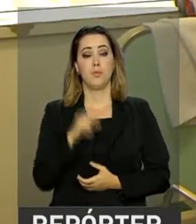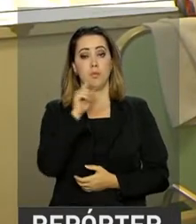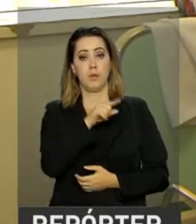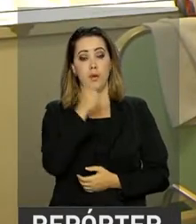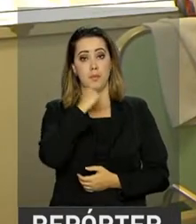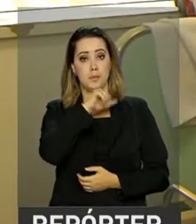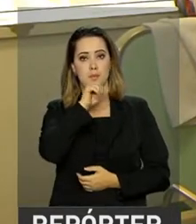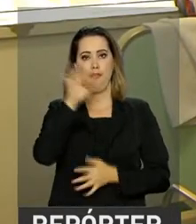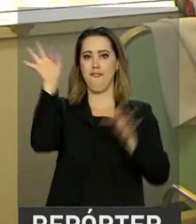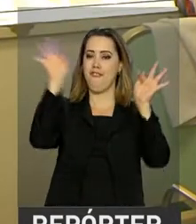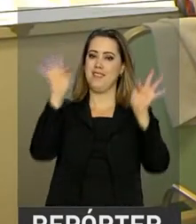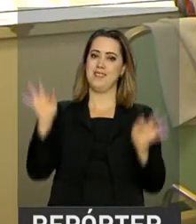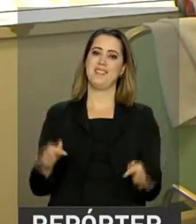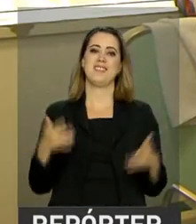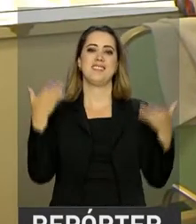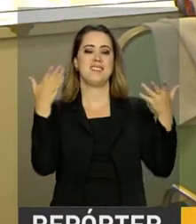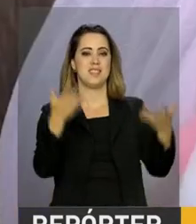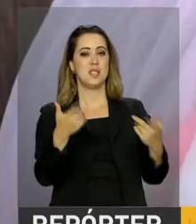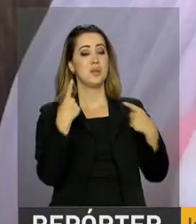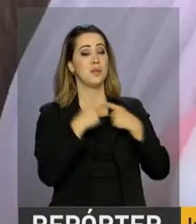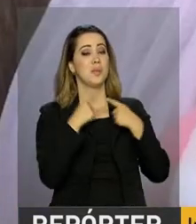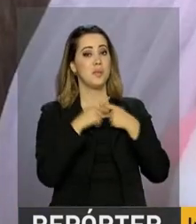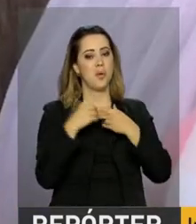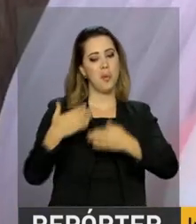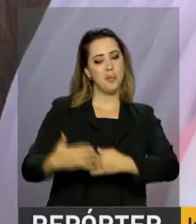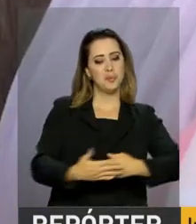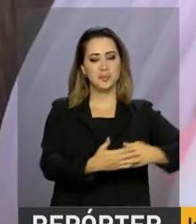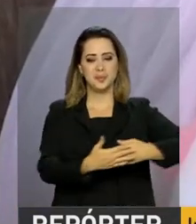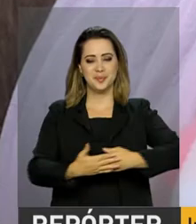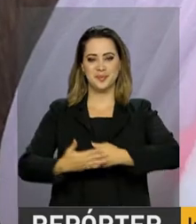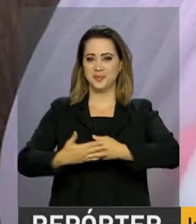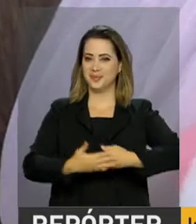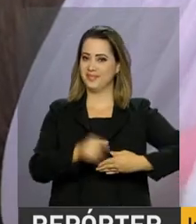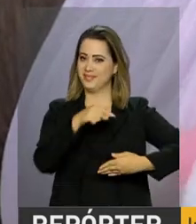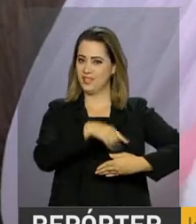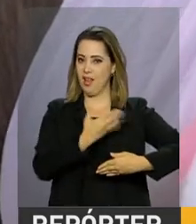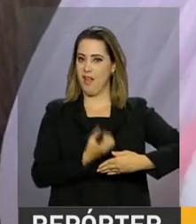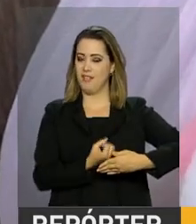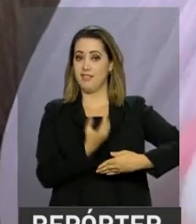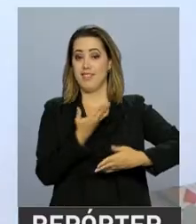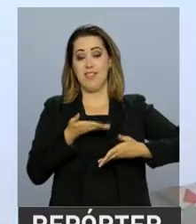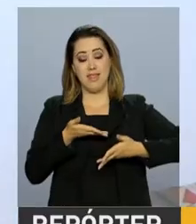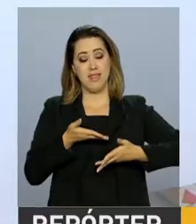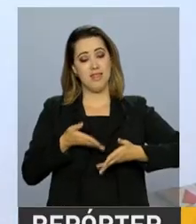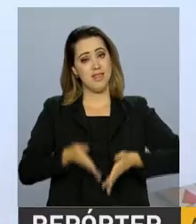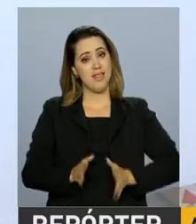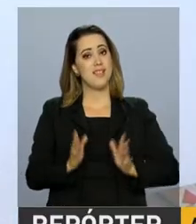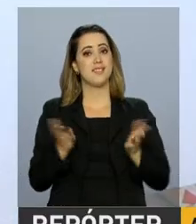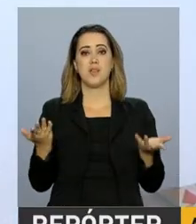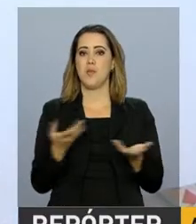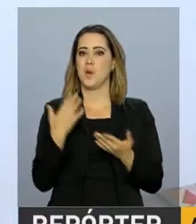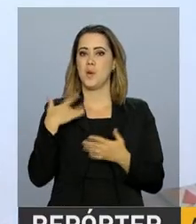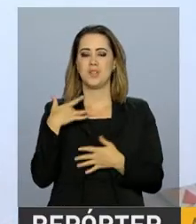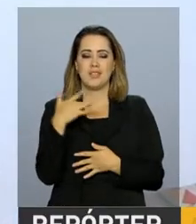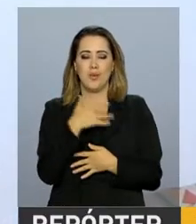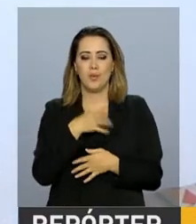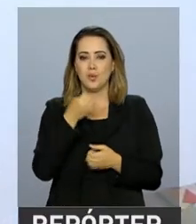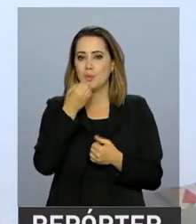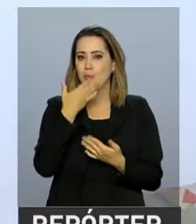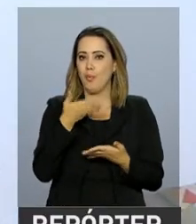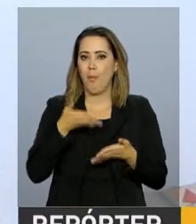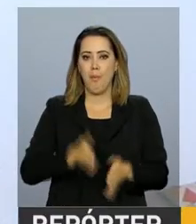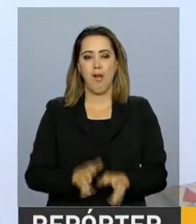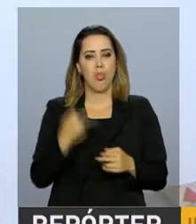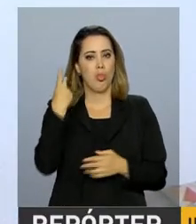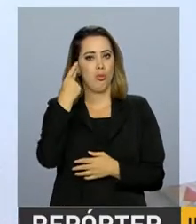Ingrid está feliz da vida. O motivo é a pequena Maria Clara, que acaba de vir ao mundo. Nasceu saudável, parto